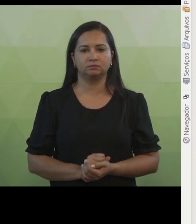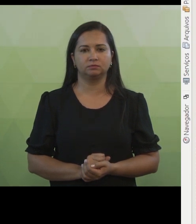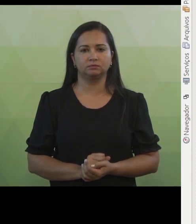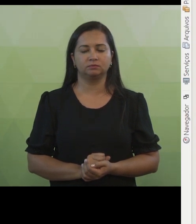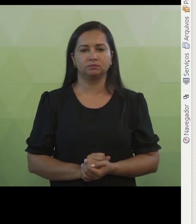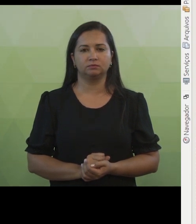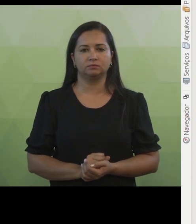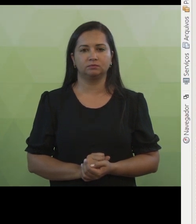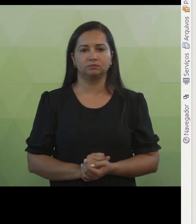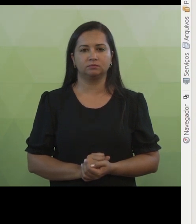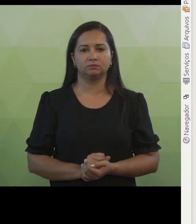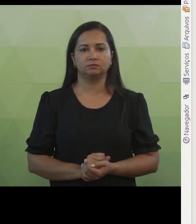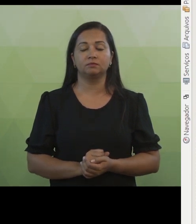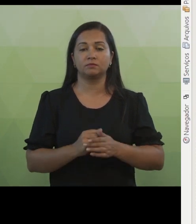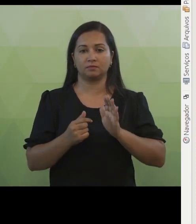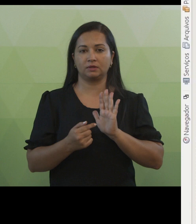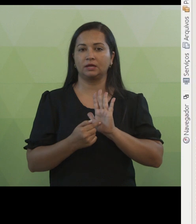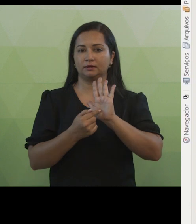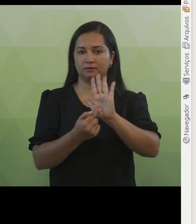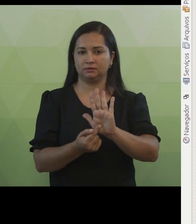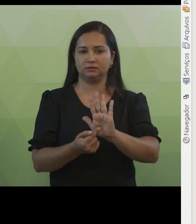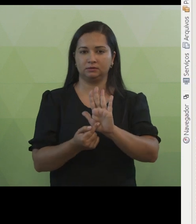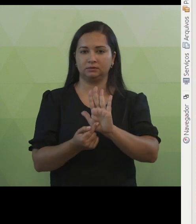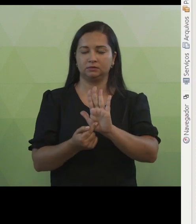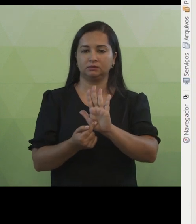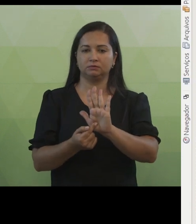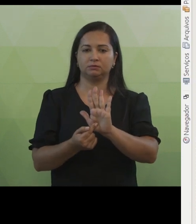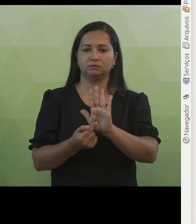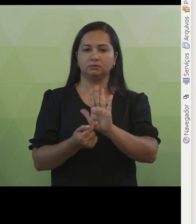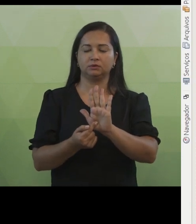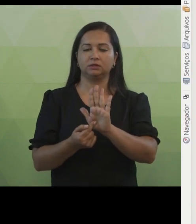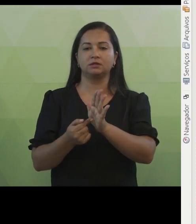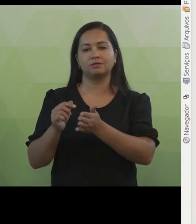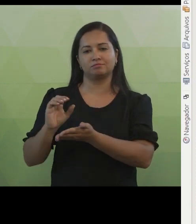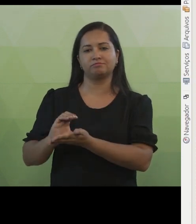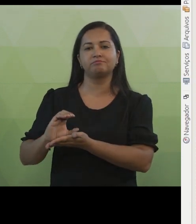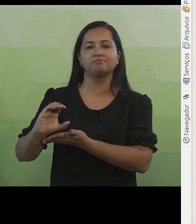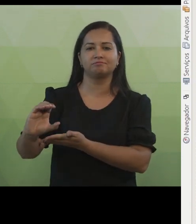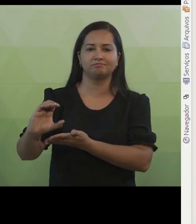uma mensagem aqui da bonificação.